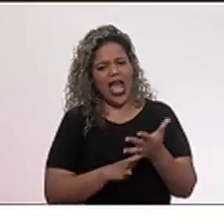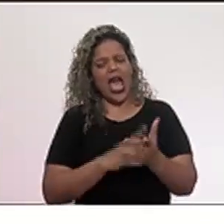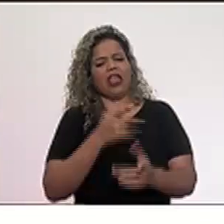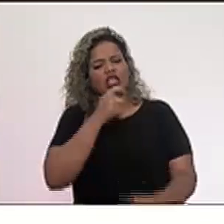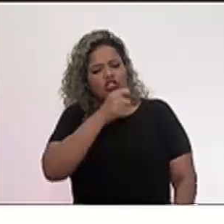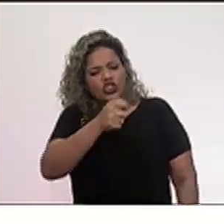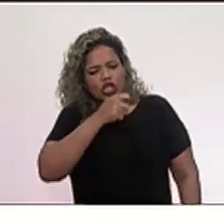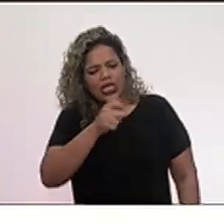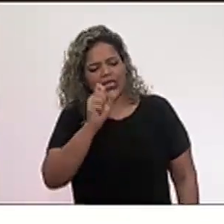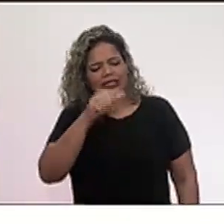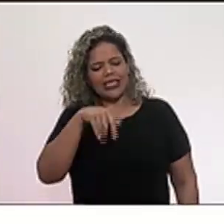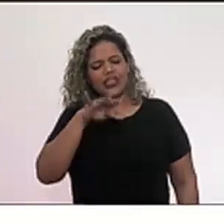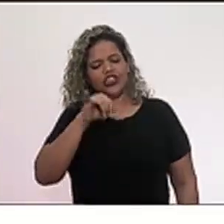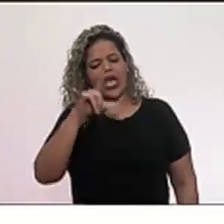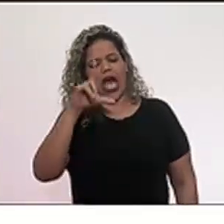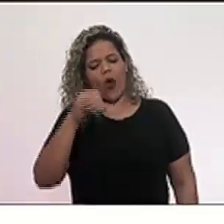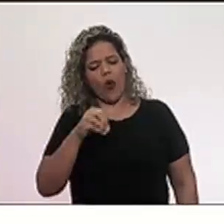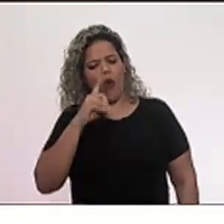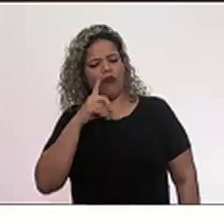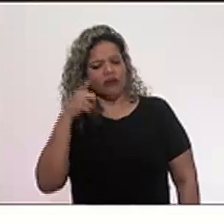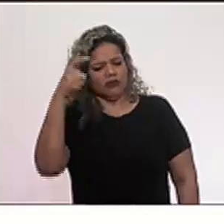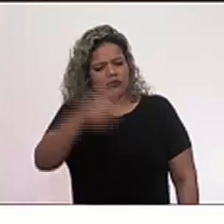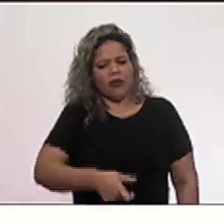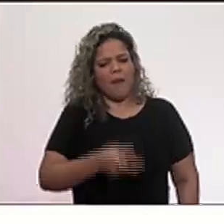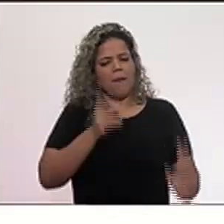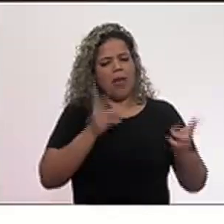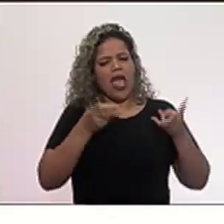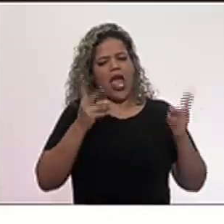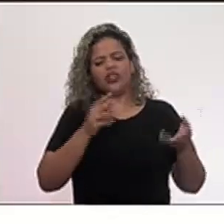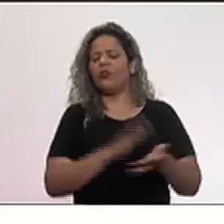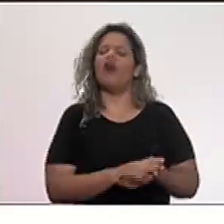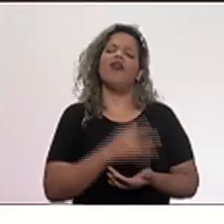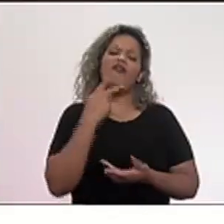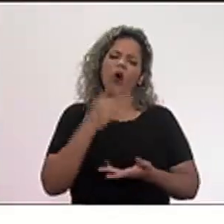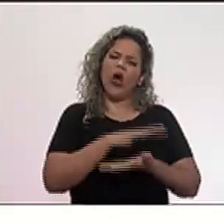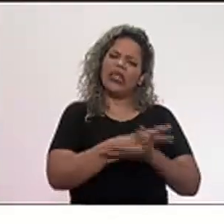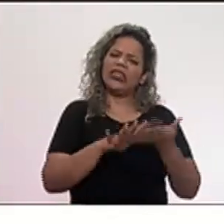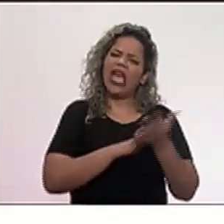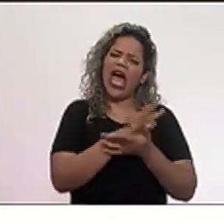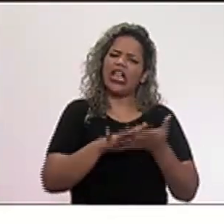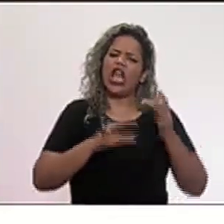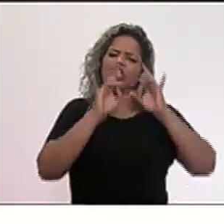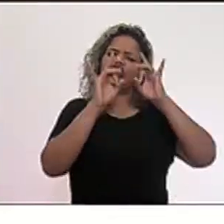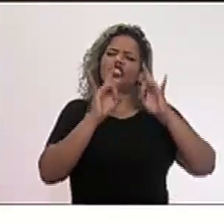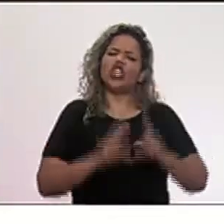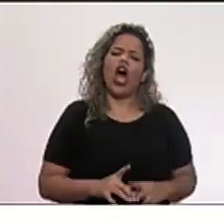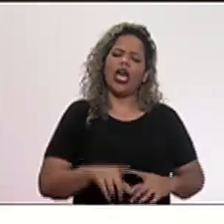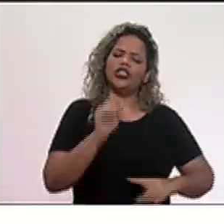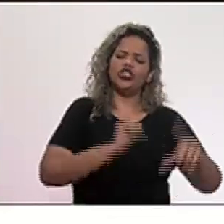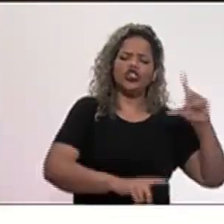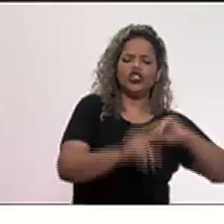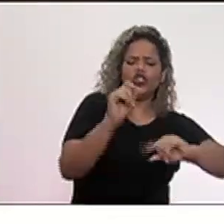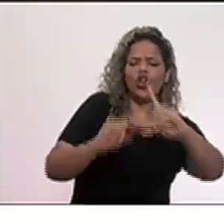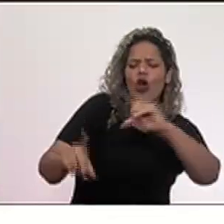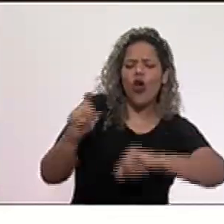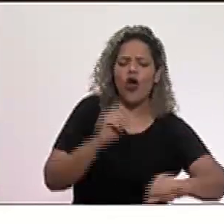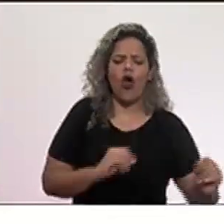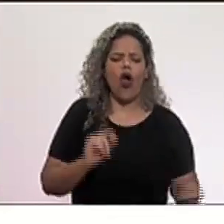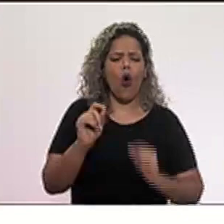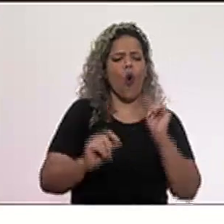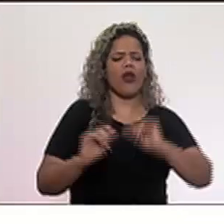jornalista Santiago, que foi brutalmente assassinado no exercício da sua profissão. Ou seja, indignação seletiva, canalice, isso tem